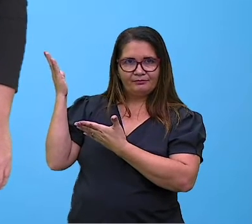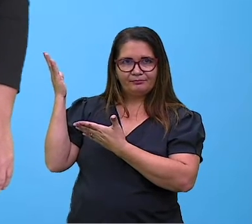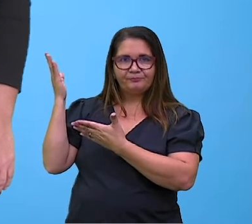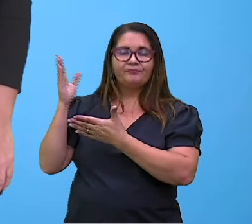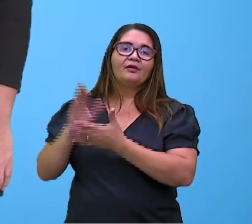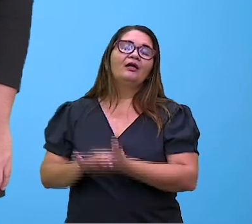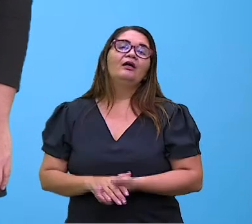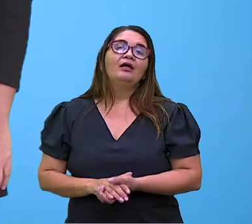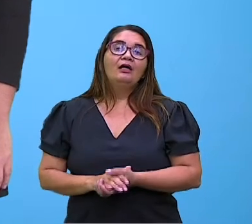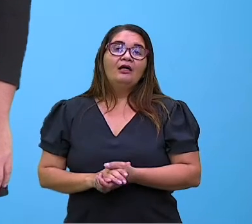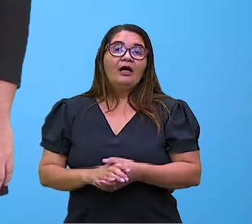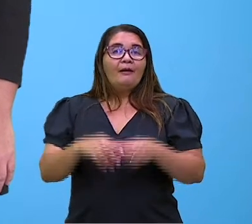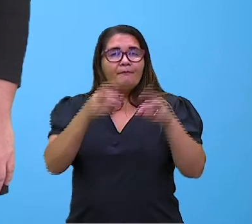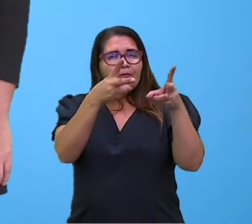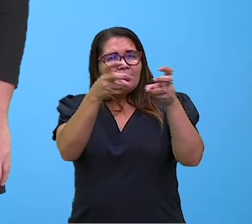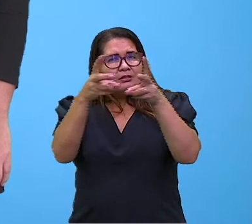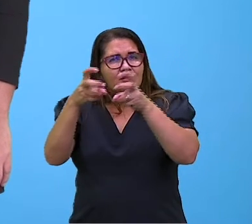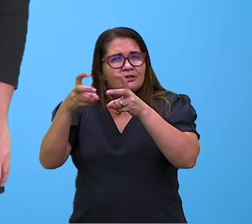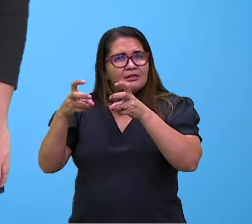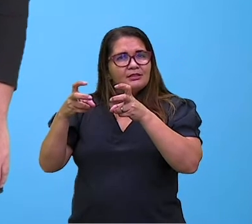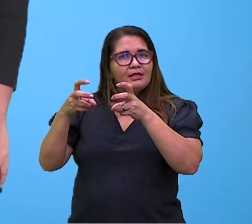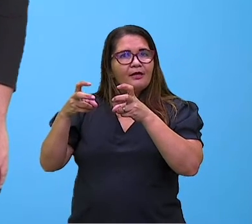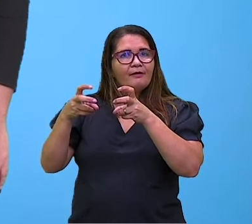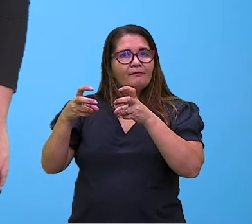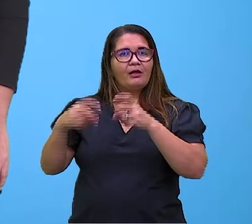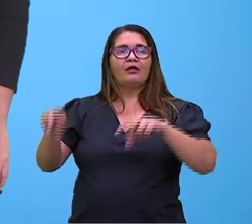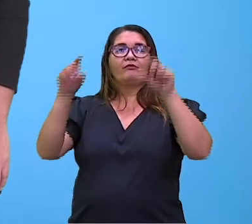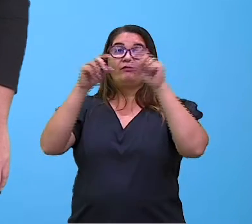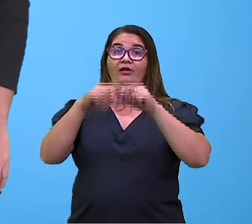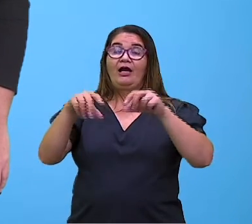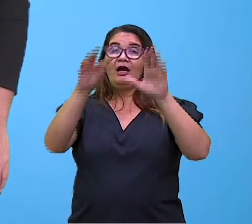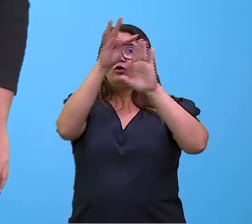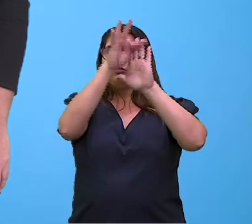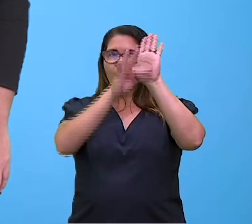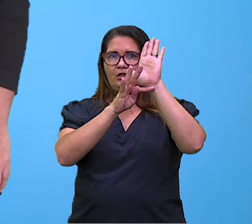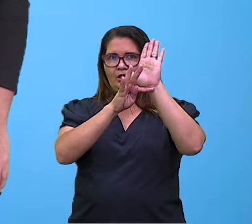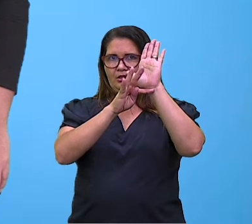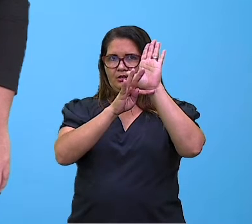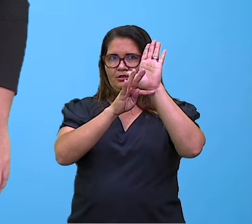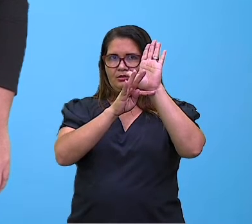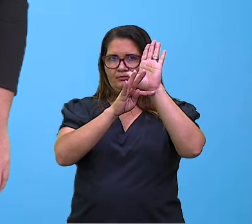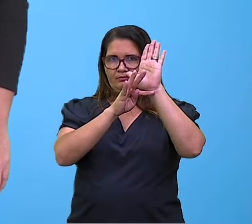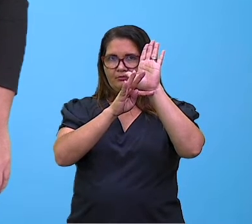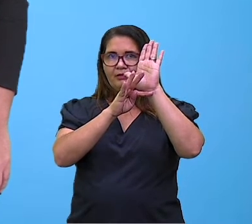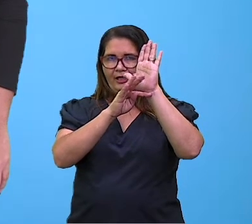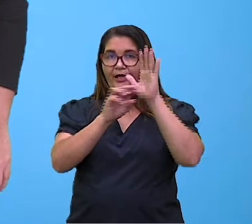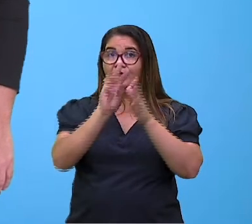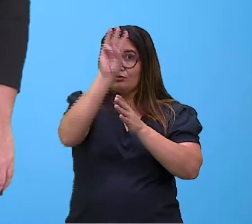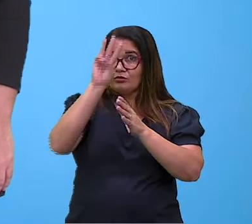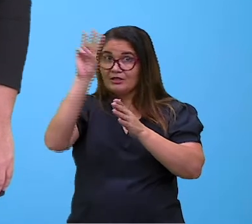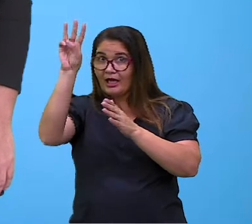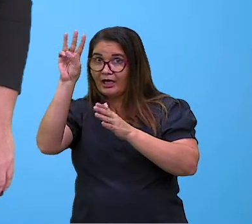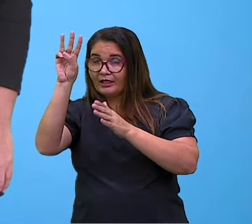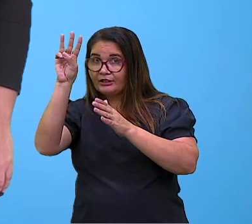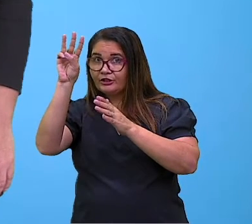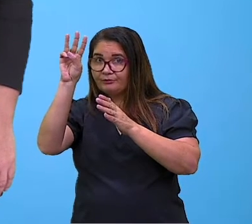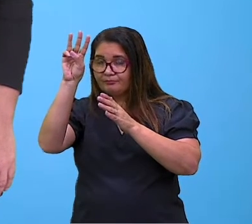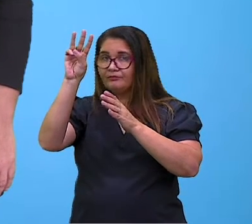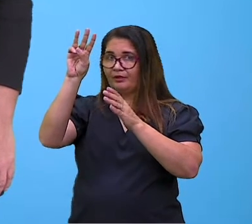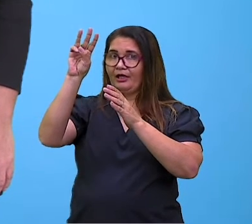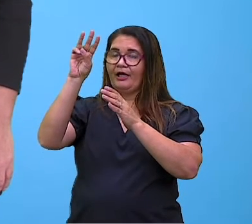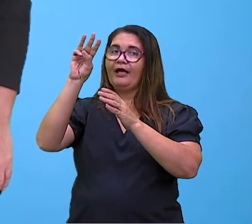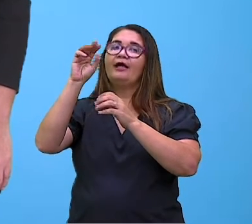Grammarly. Observe aqui que vai ficar o texto, você já entrou no Grammarly, e aí você